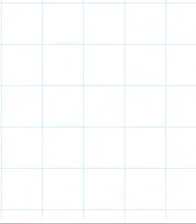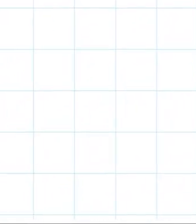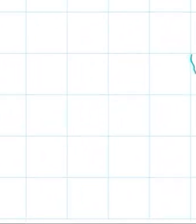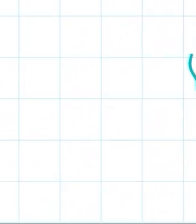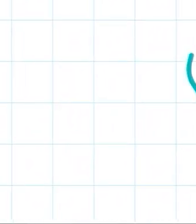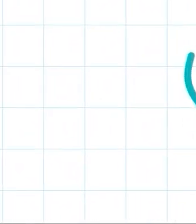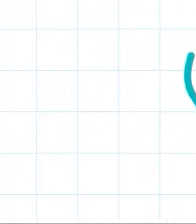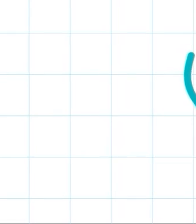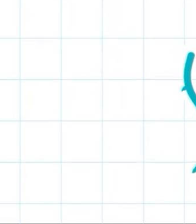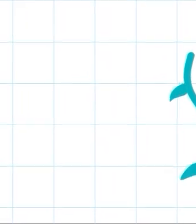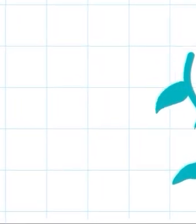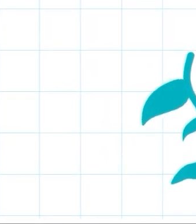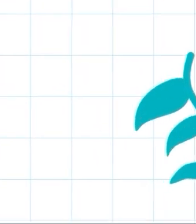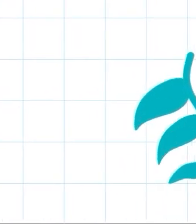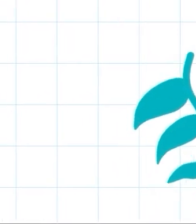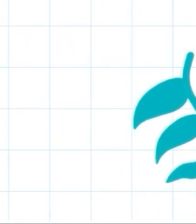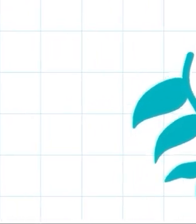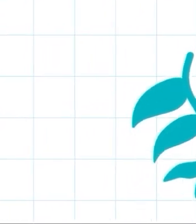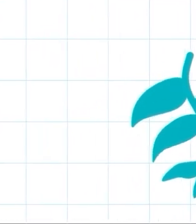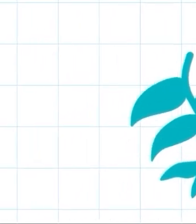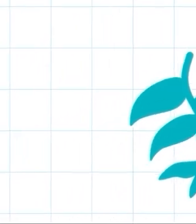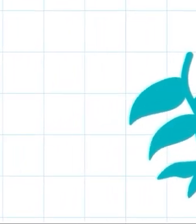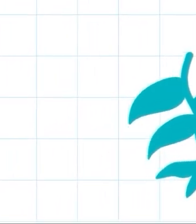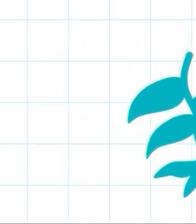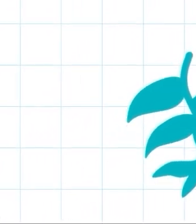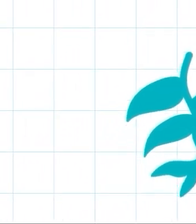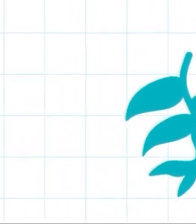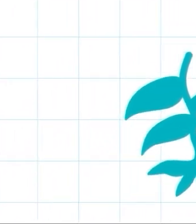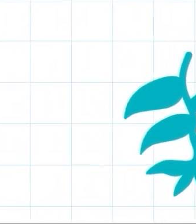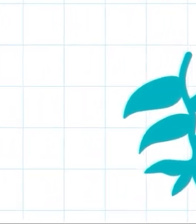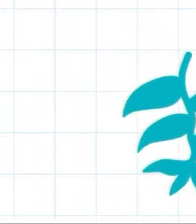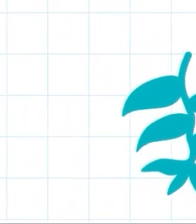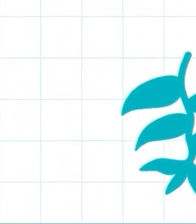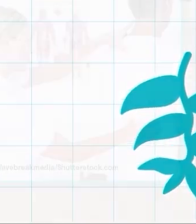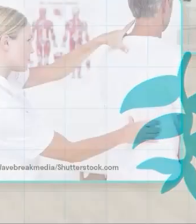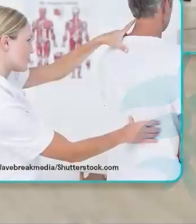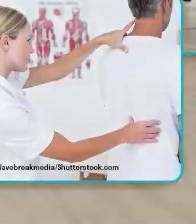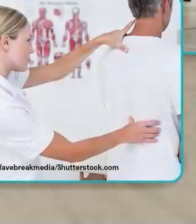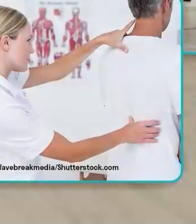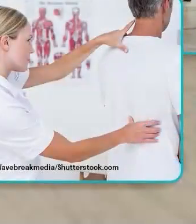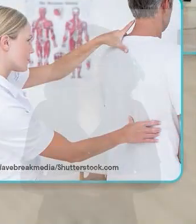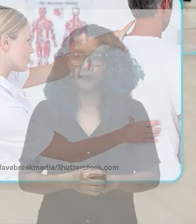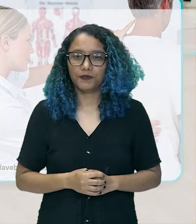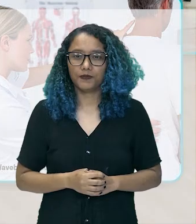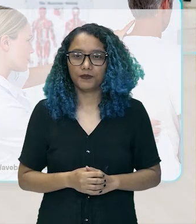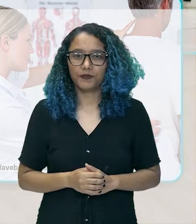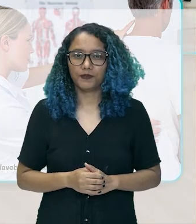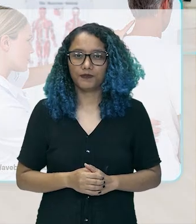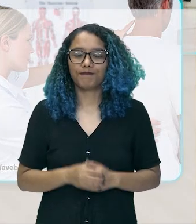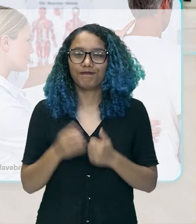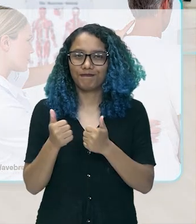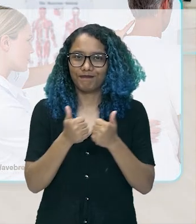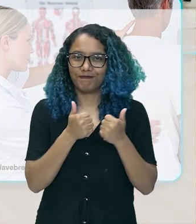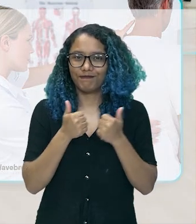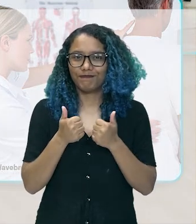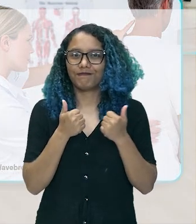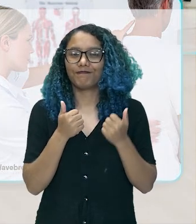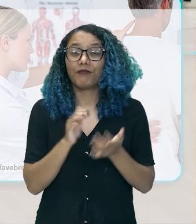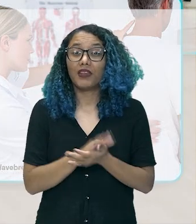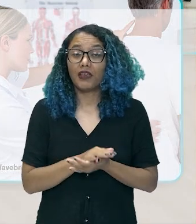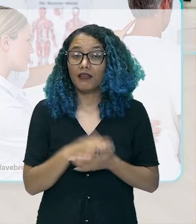Oi, gente! Sejam bem-vindos ao componente de Educação Física. Eu sou a professora Jucimara Brito e